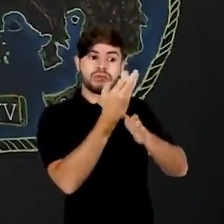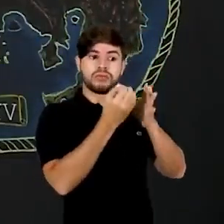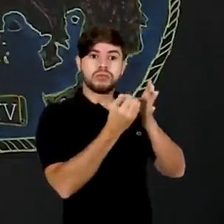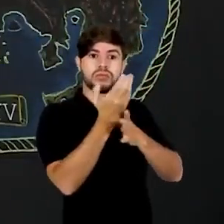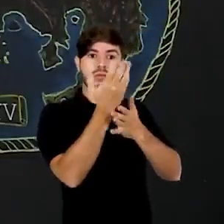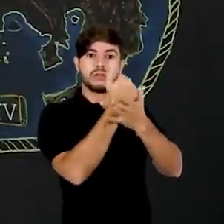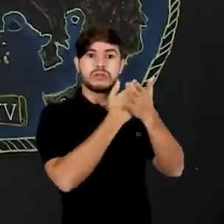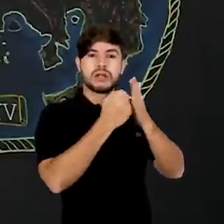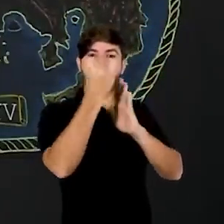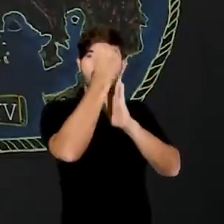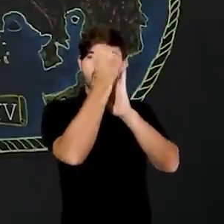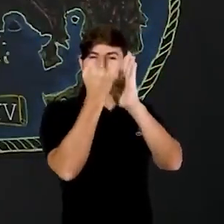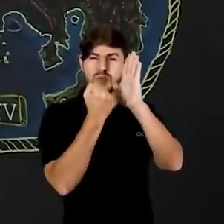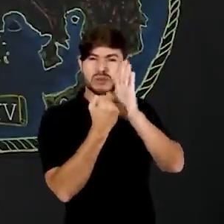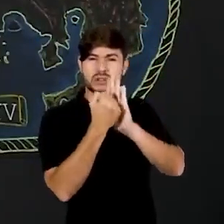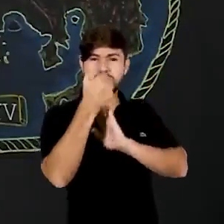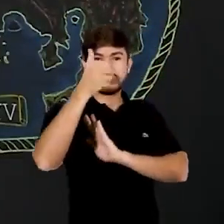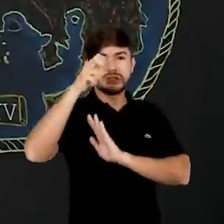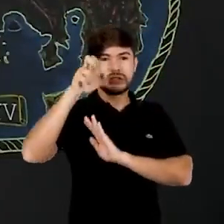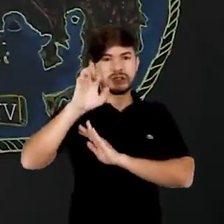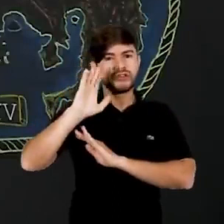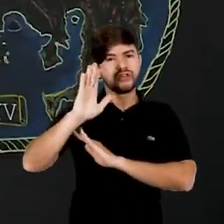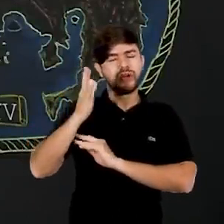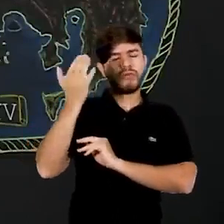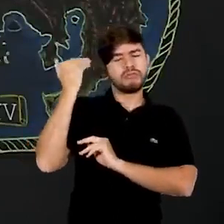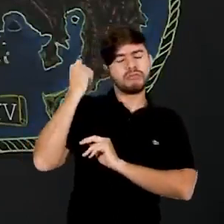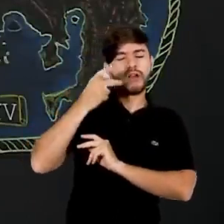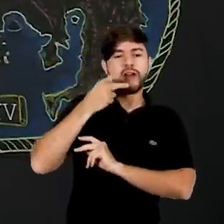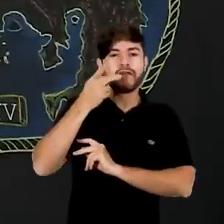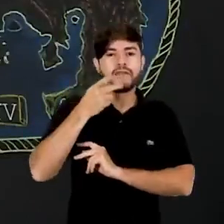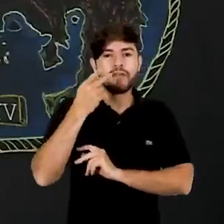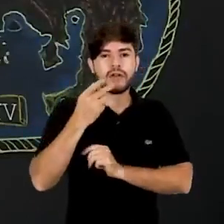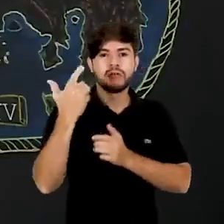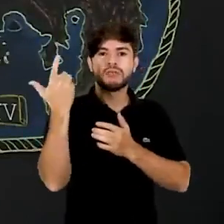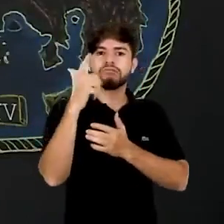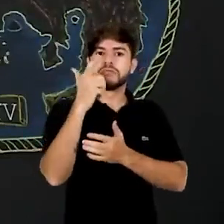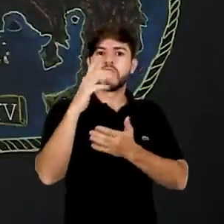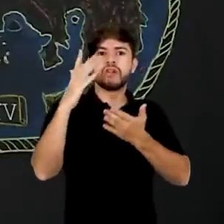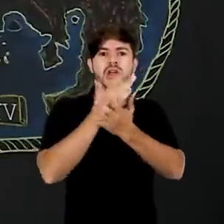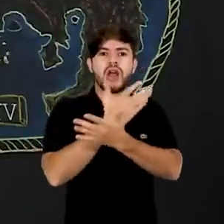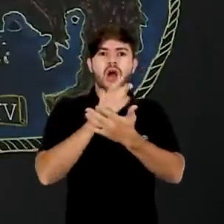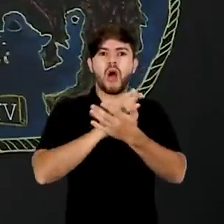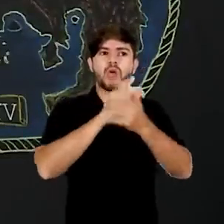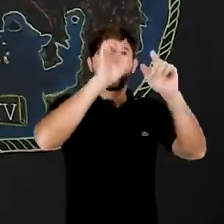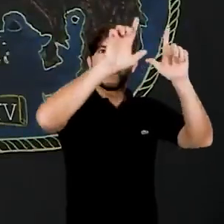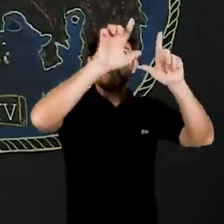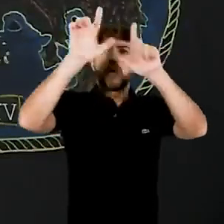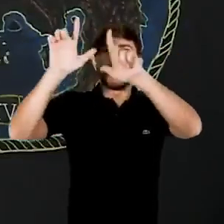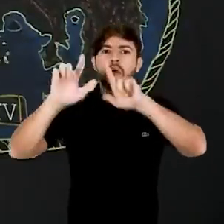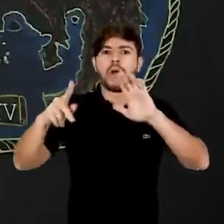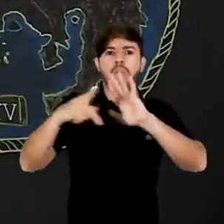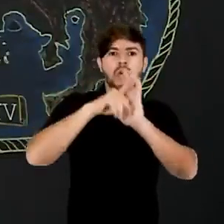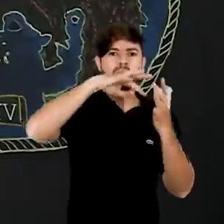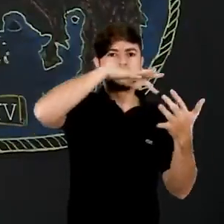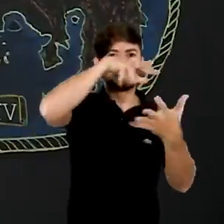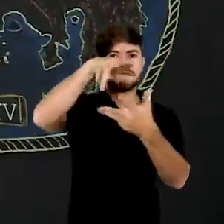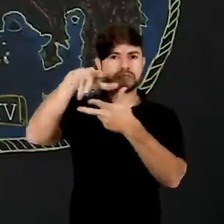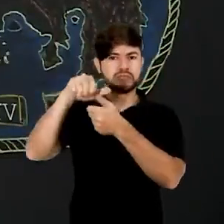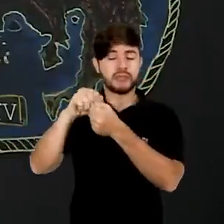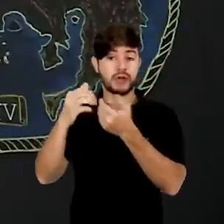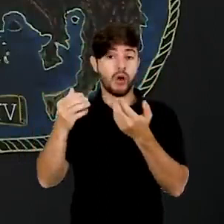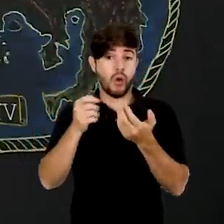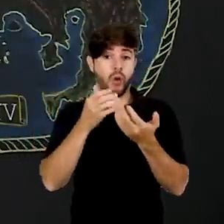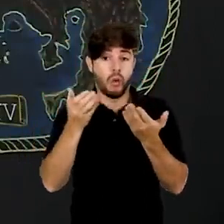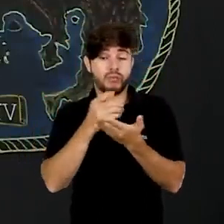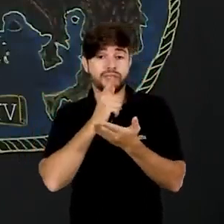data do século XV, que, como comentamos aqui, não tem algumas áreas do planeta que a gente hoje conhece. Mas isso é um